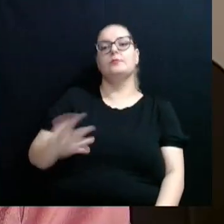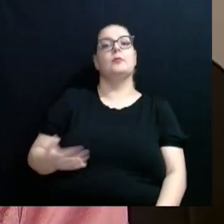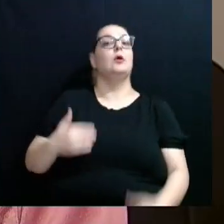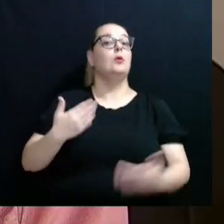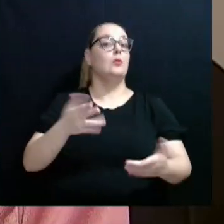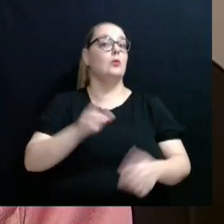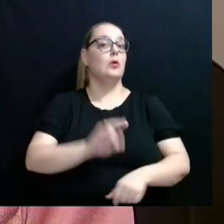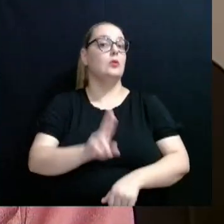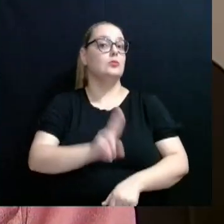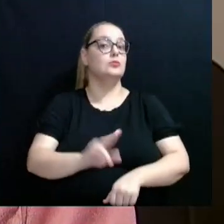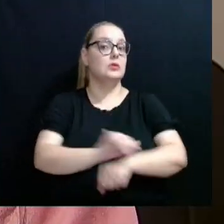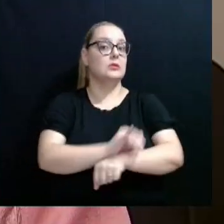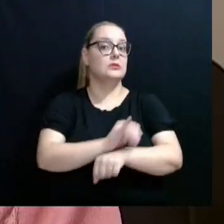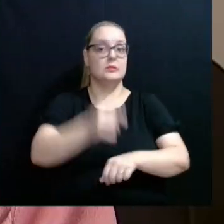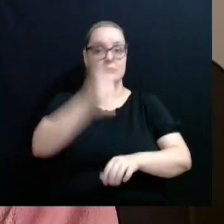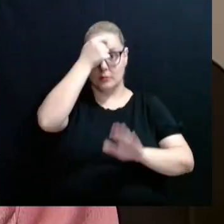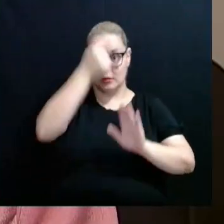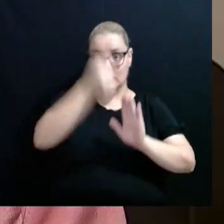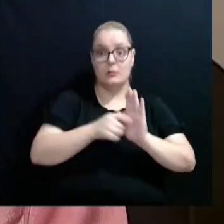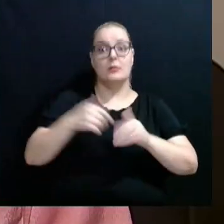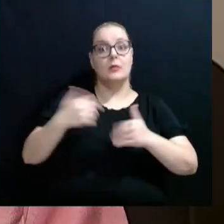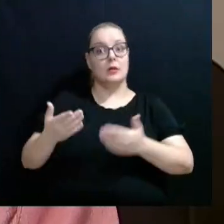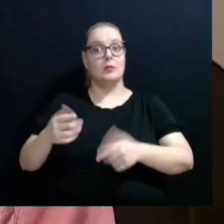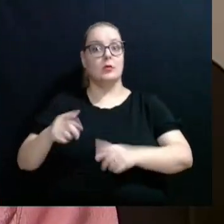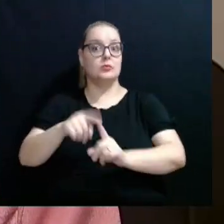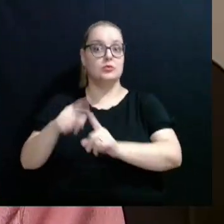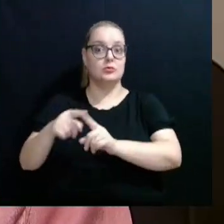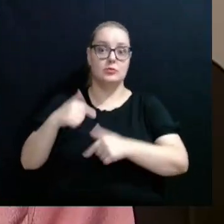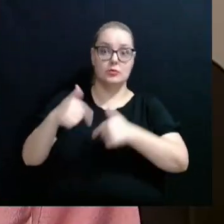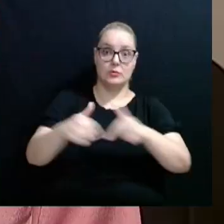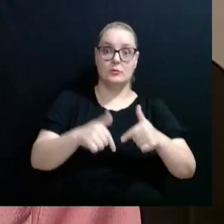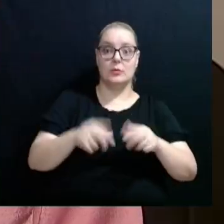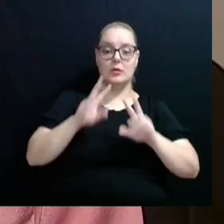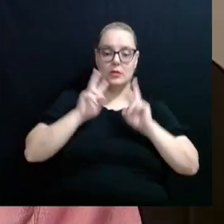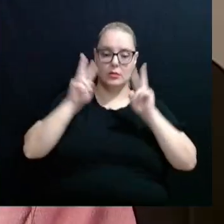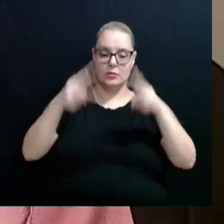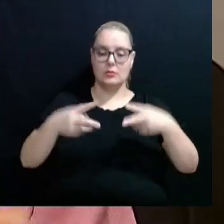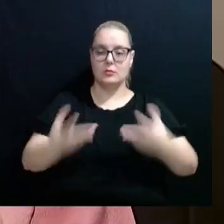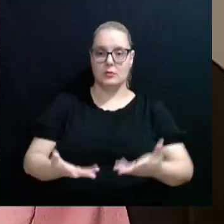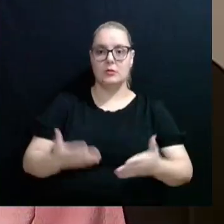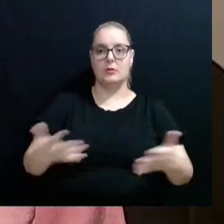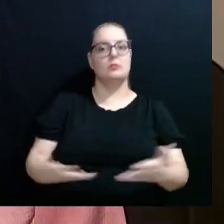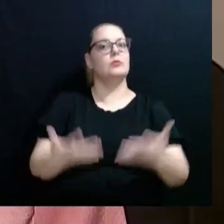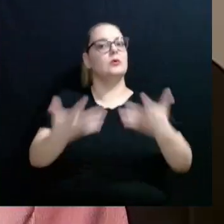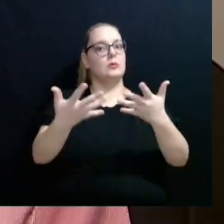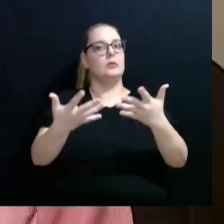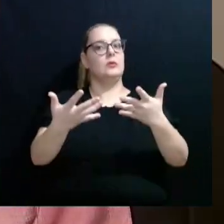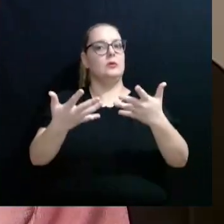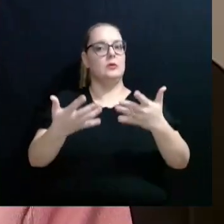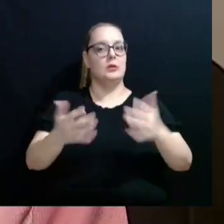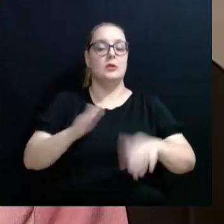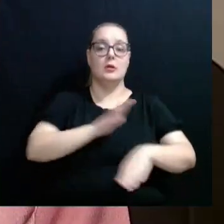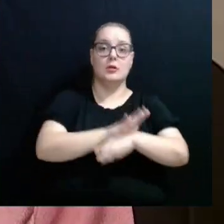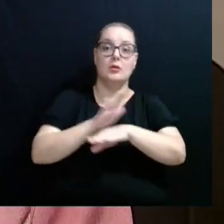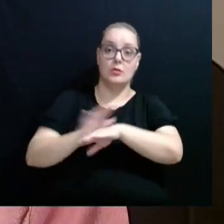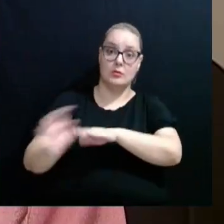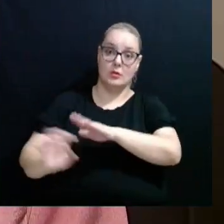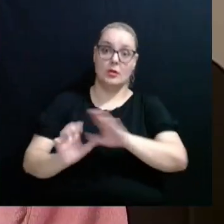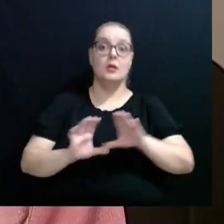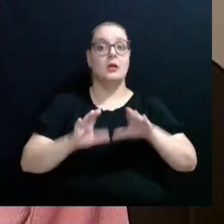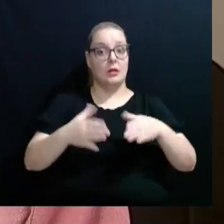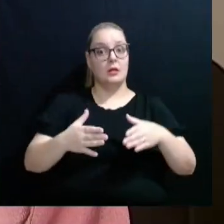para qual demanda do seu trabalho, e isso visa impulsionar e ajudar os empresários e a sua equipe a ganhar tempo, a